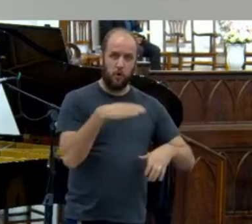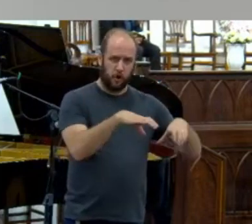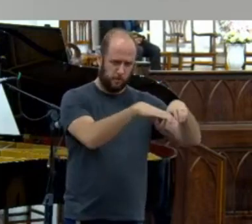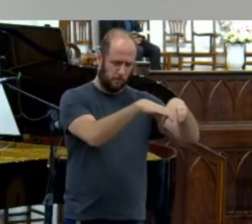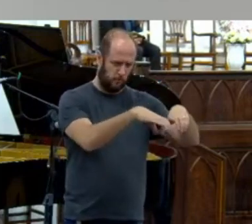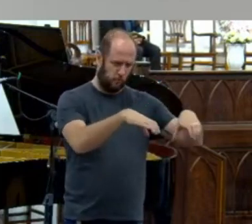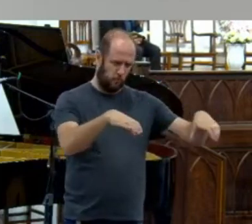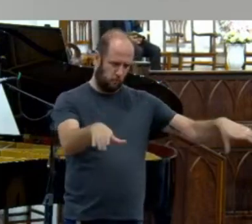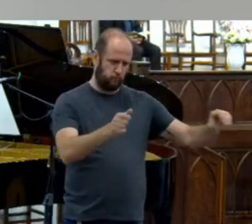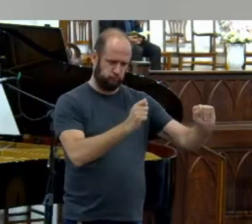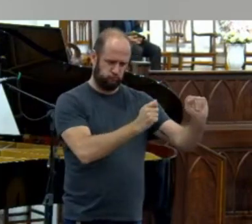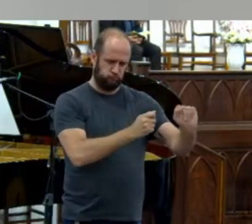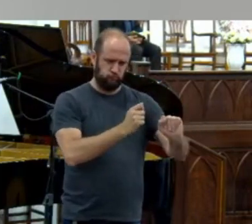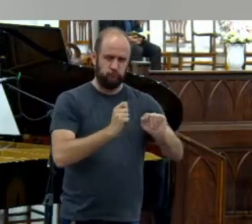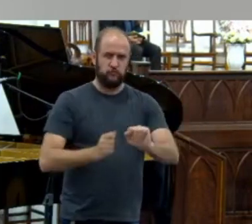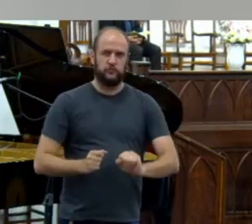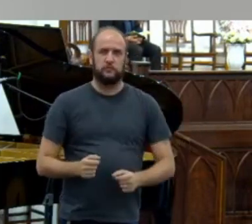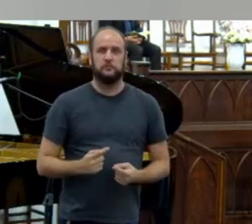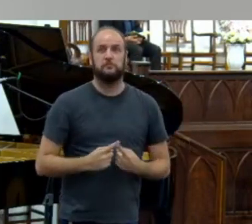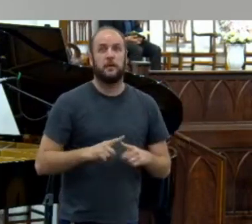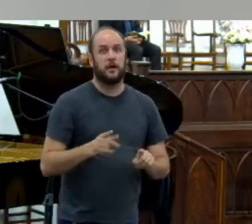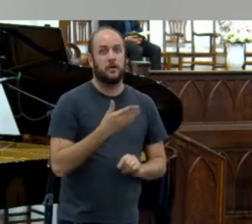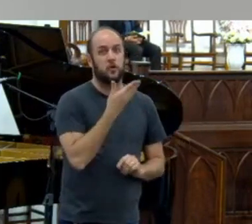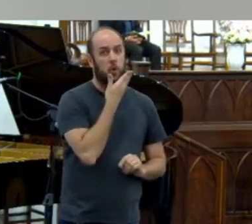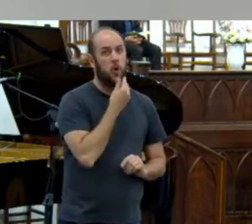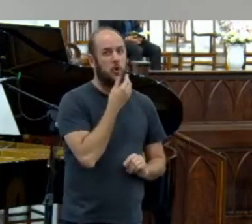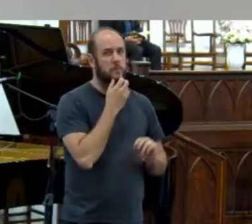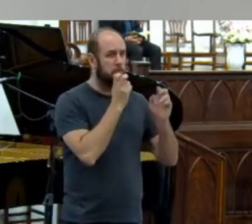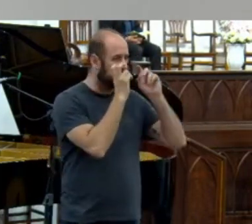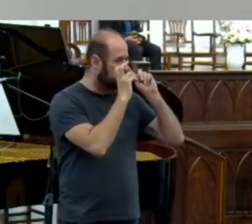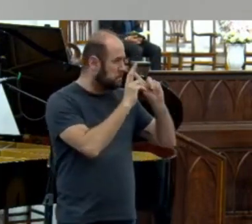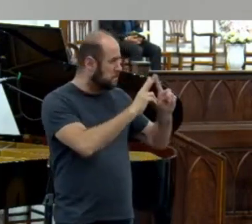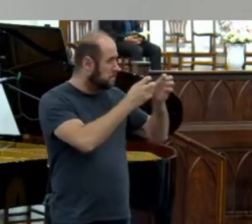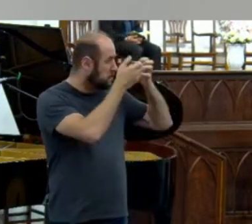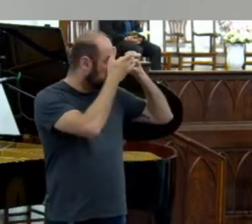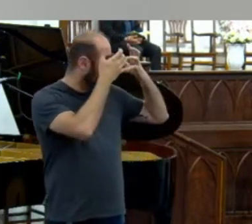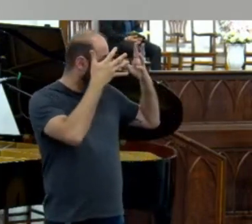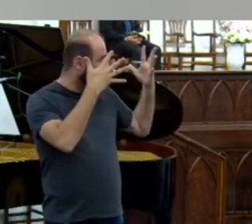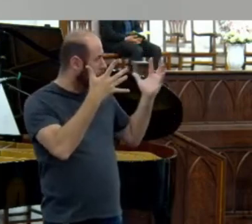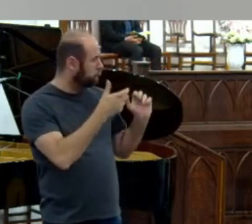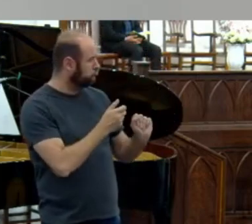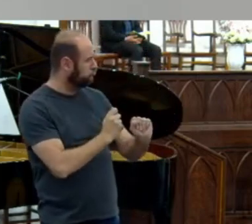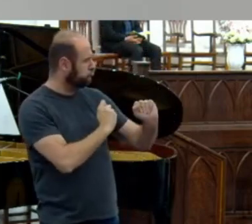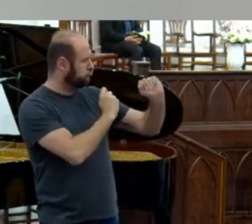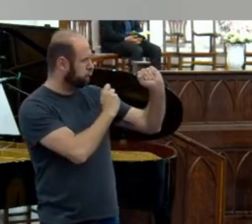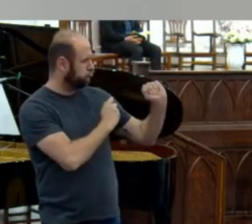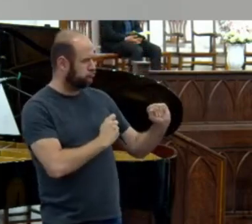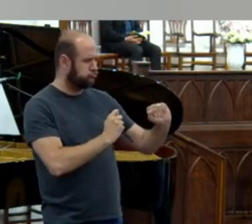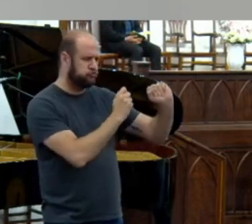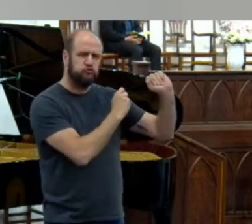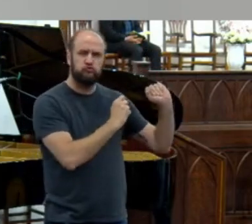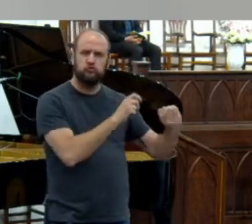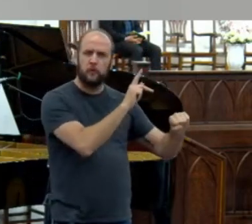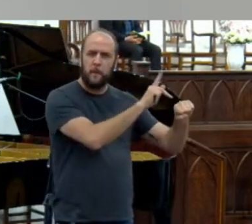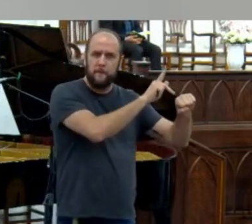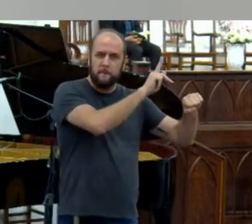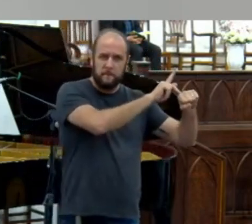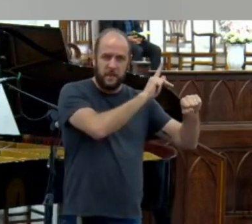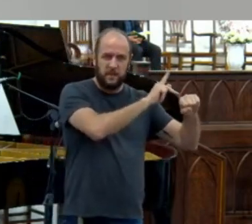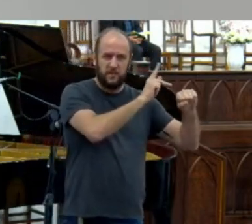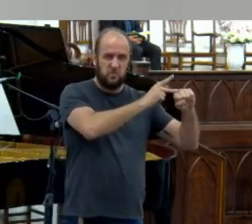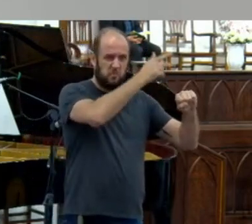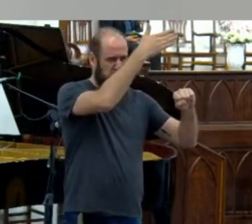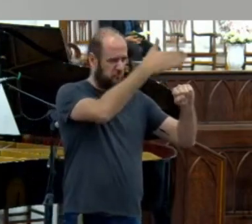cemitérios. Todavia, Michelangelo teve olhos bem abertos para fazer dessa pedra